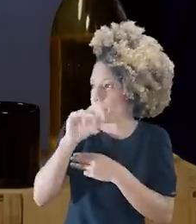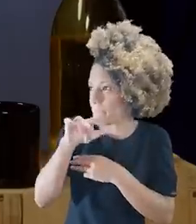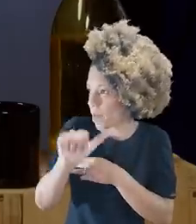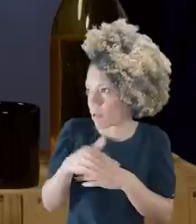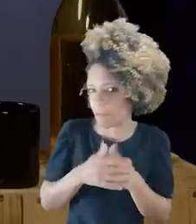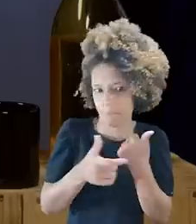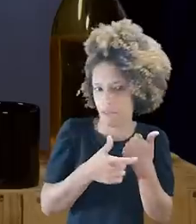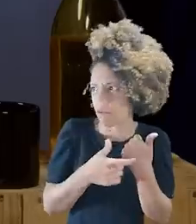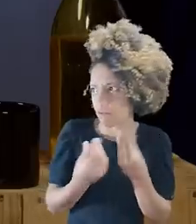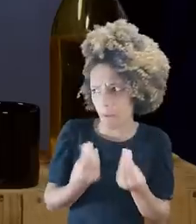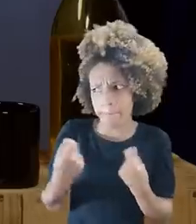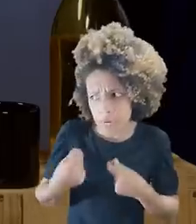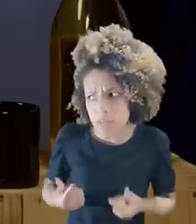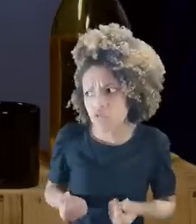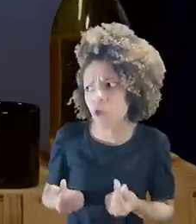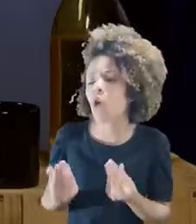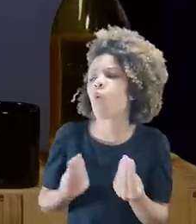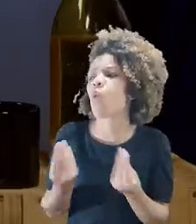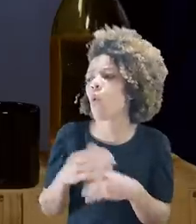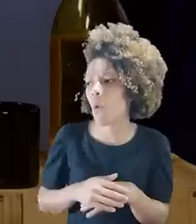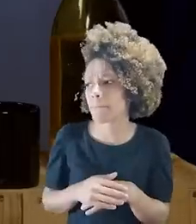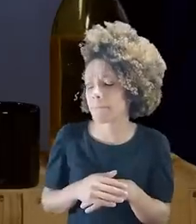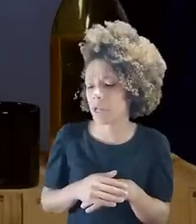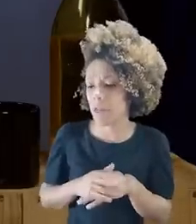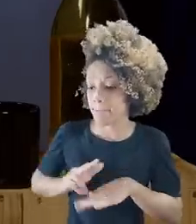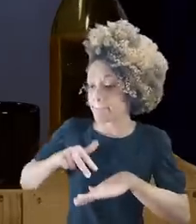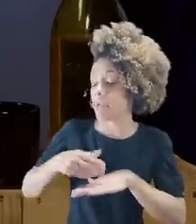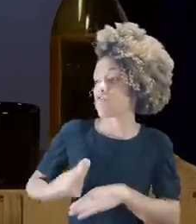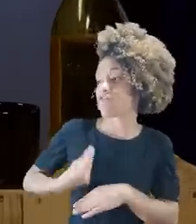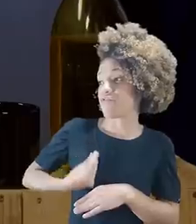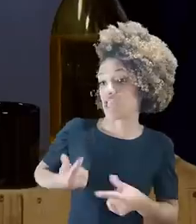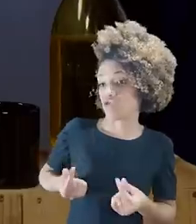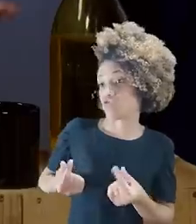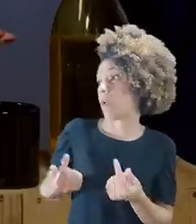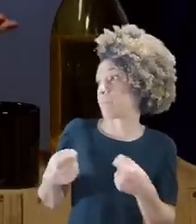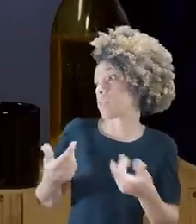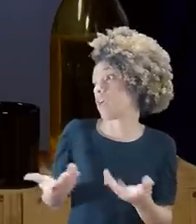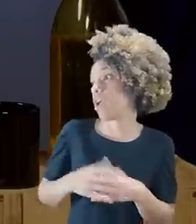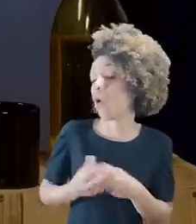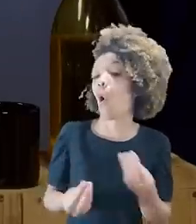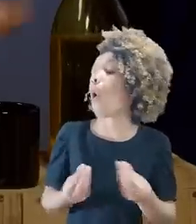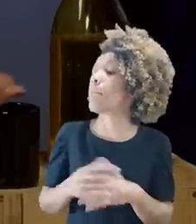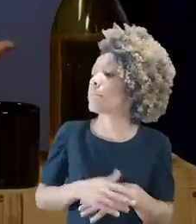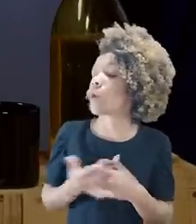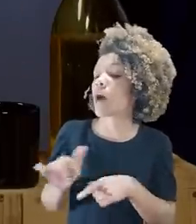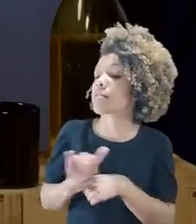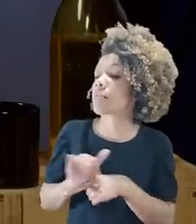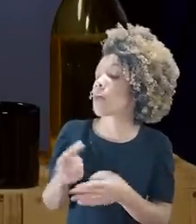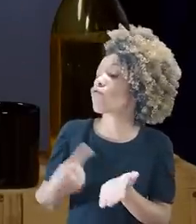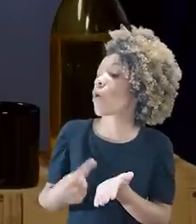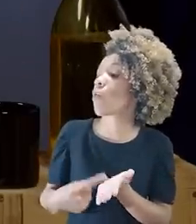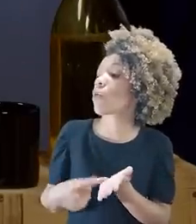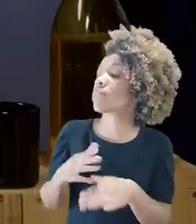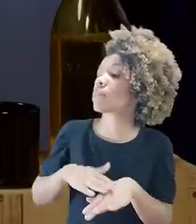lá como é que é você tem que ter dinheiro então como é que você se submete para ter essa vida para ter esse dinheiro o que que né quais acordos que você vai